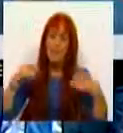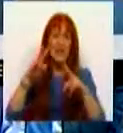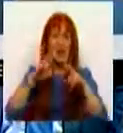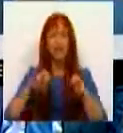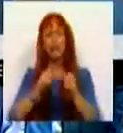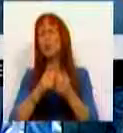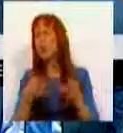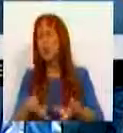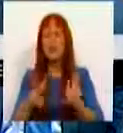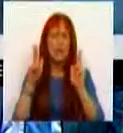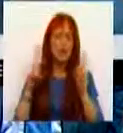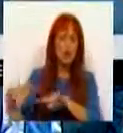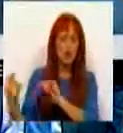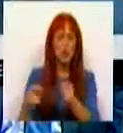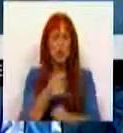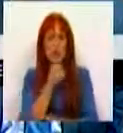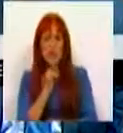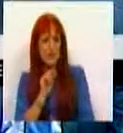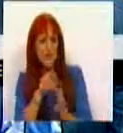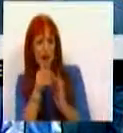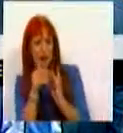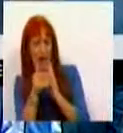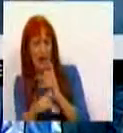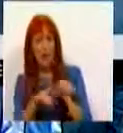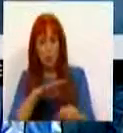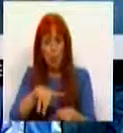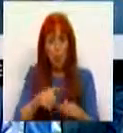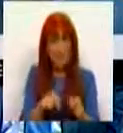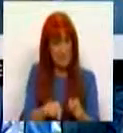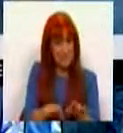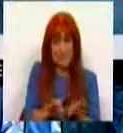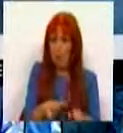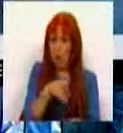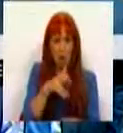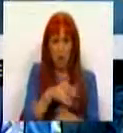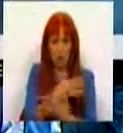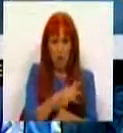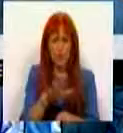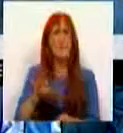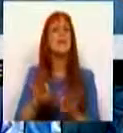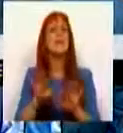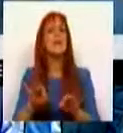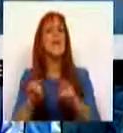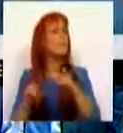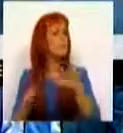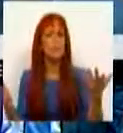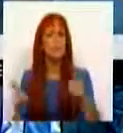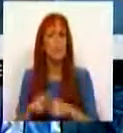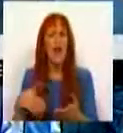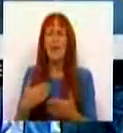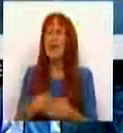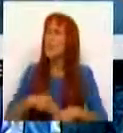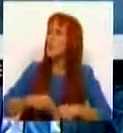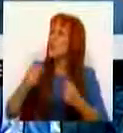encontrei toda a abertura para discutir medidas concretas no contexto destas situações de catástrofe, exatamente, até